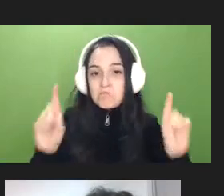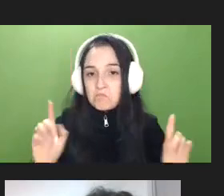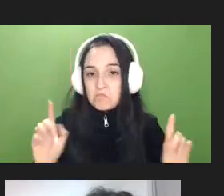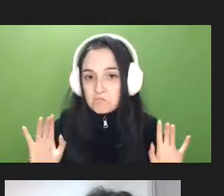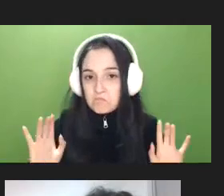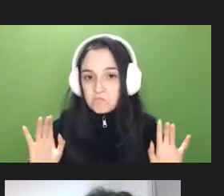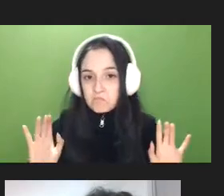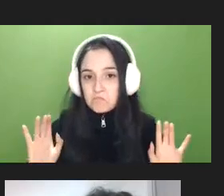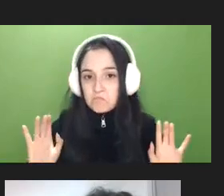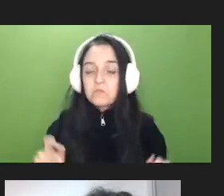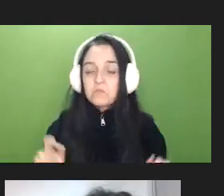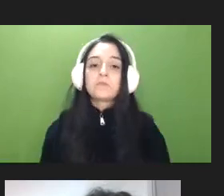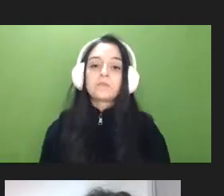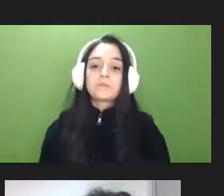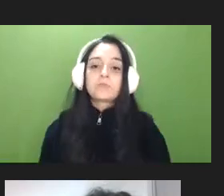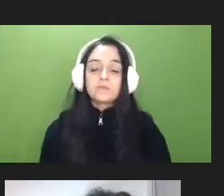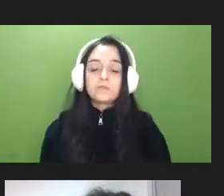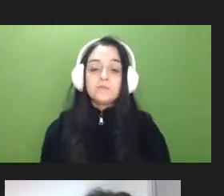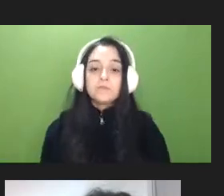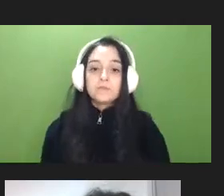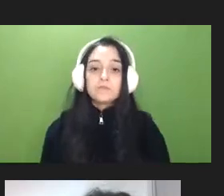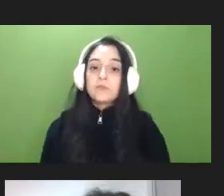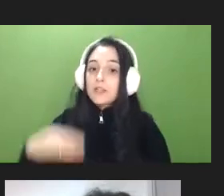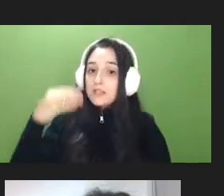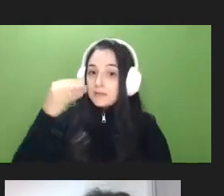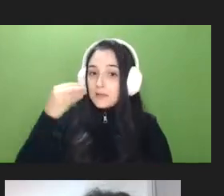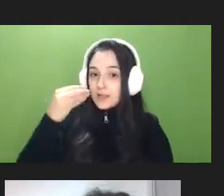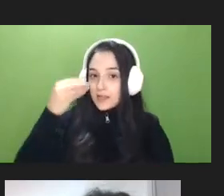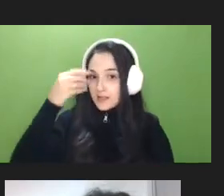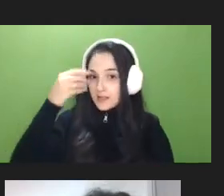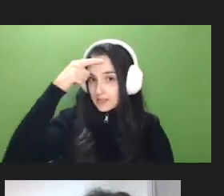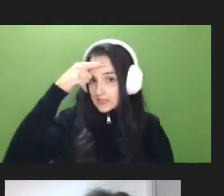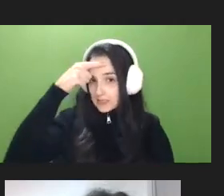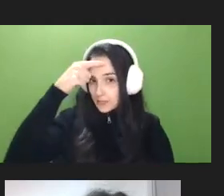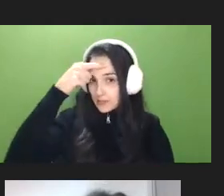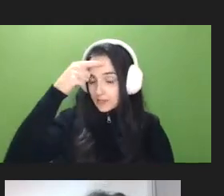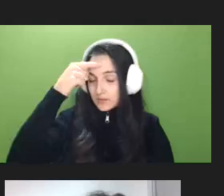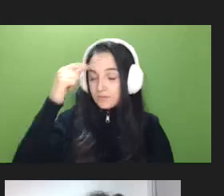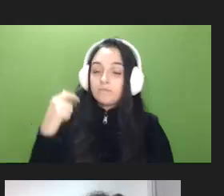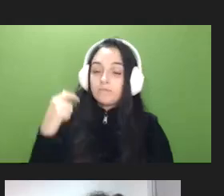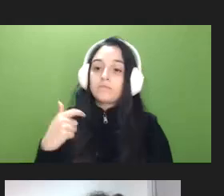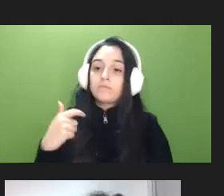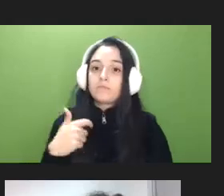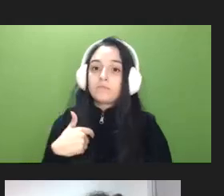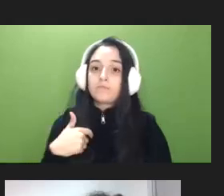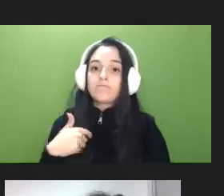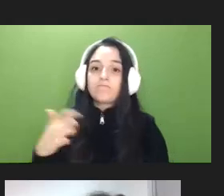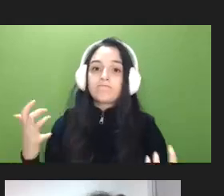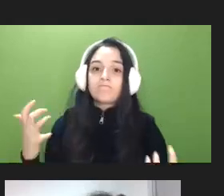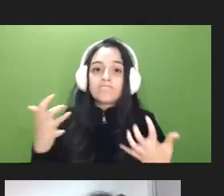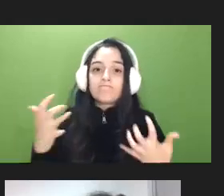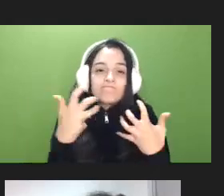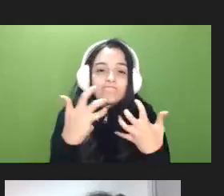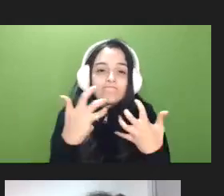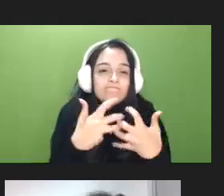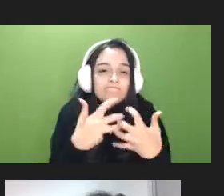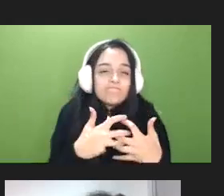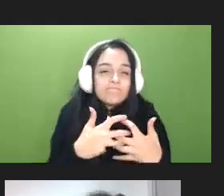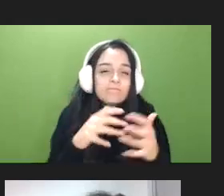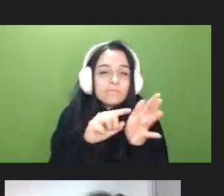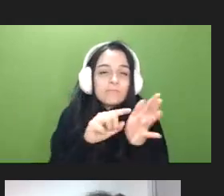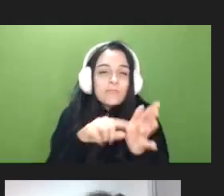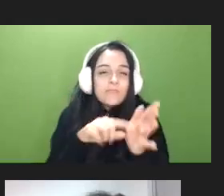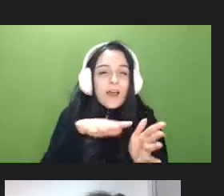Desde a minha experiência na graduação, eu me aproximei muito da psicologia social através